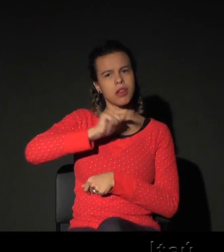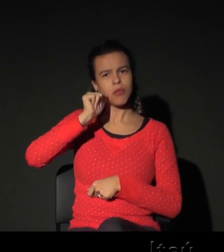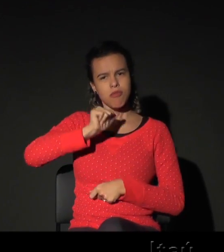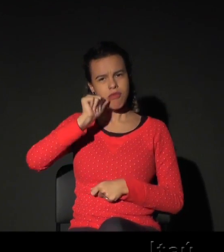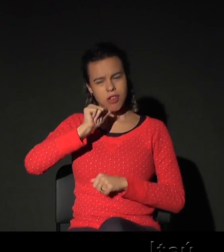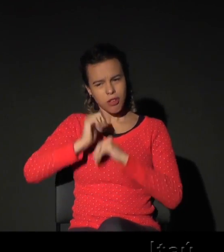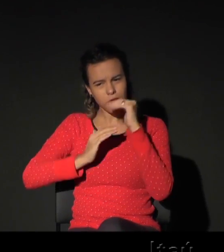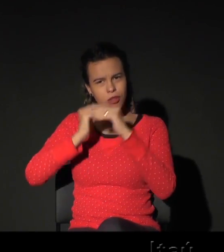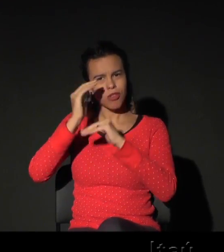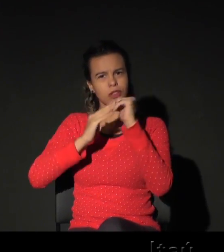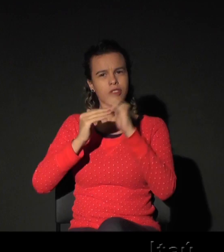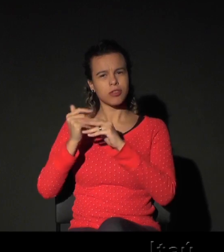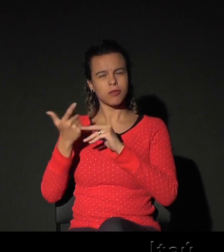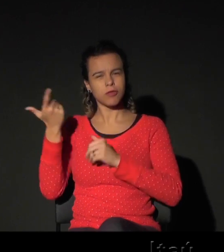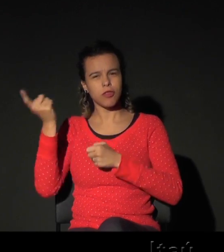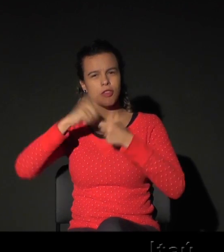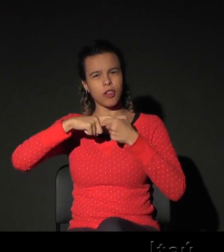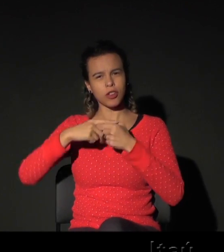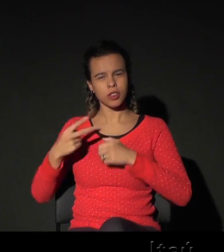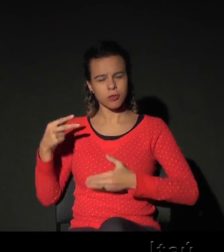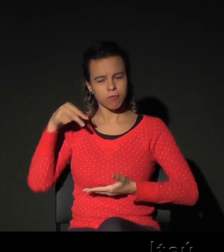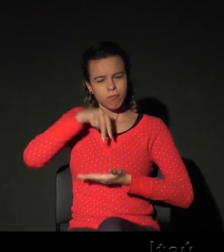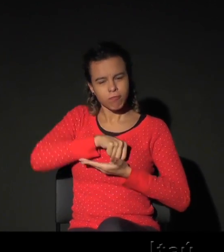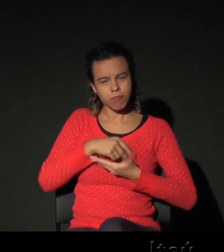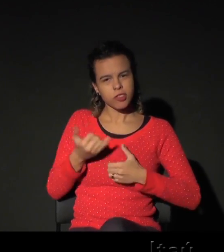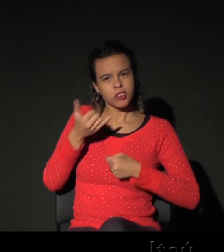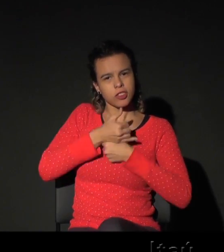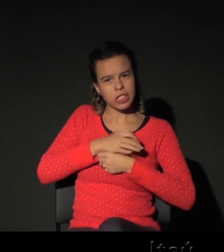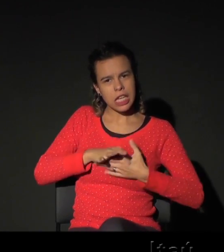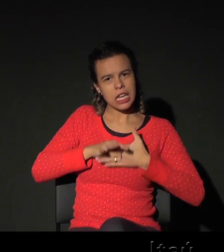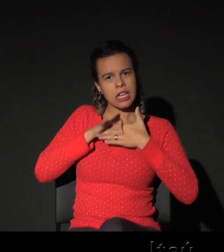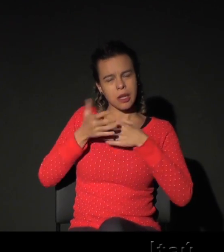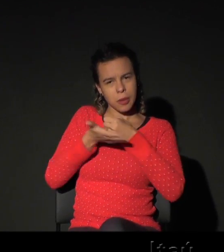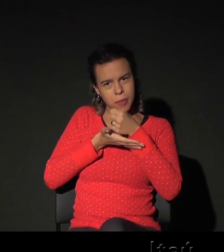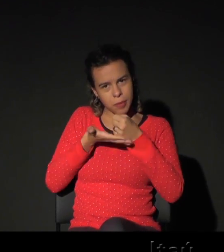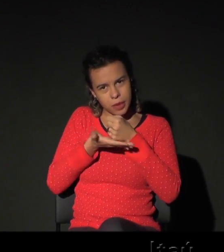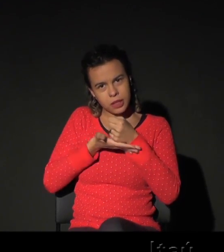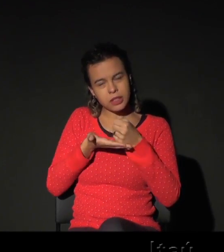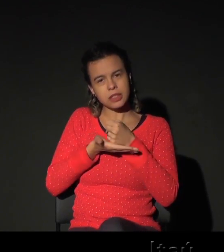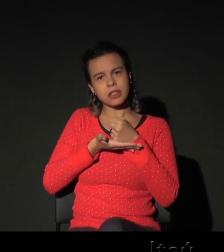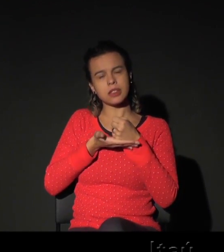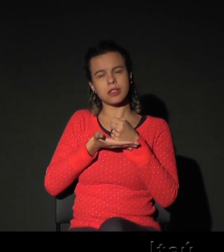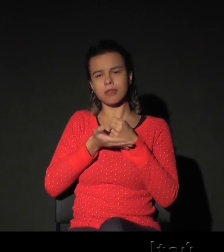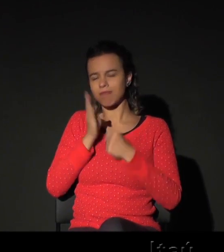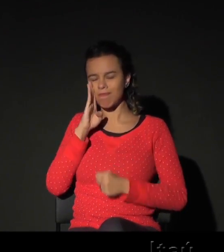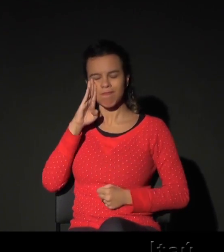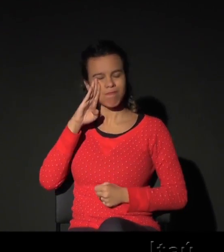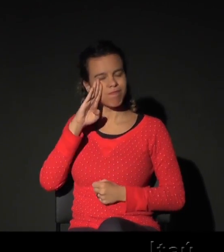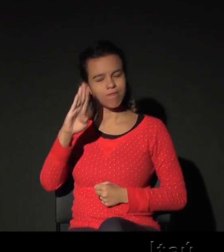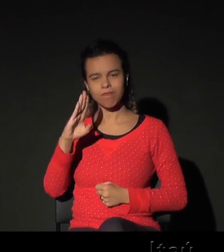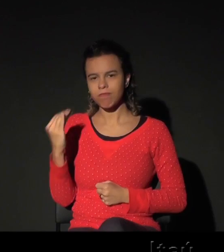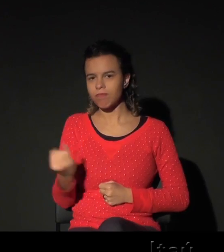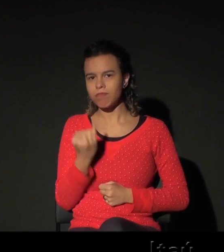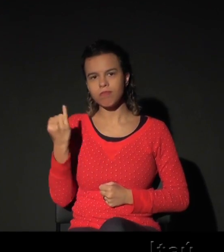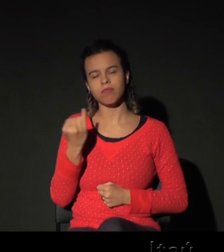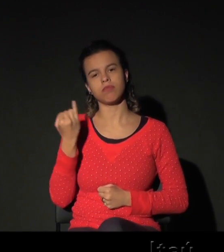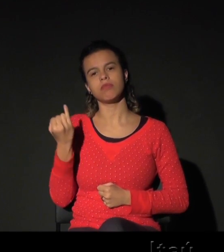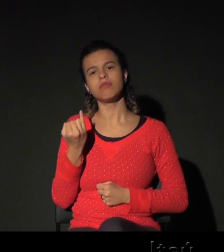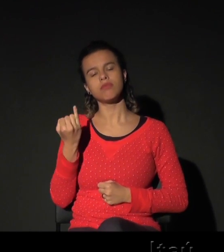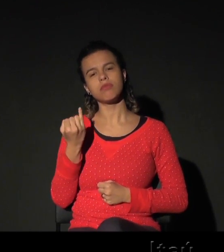reconstruindo essa base essa base de Essencial essa base